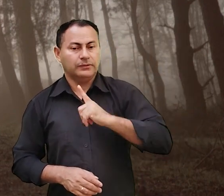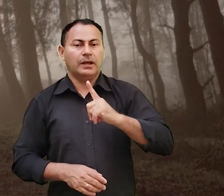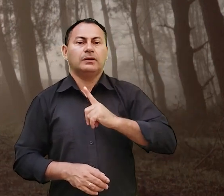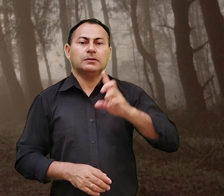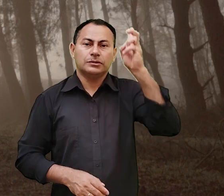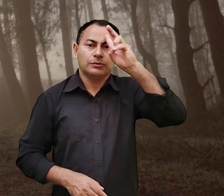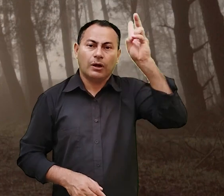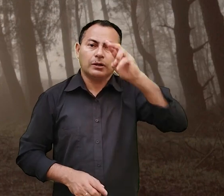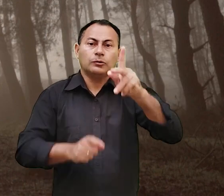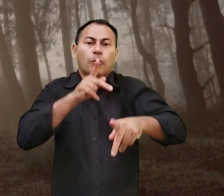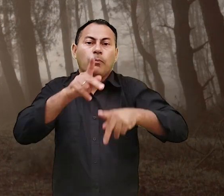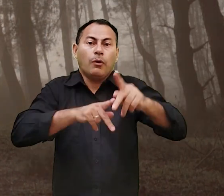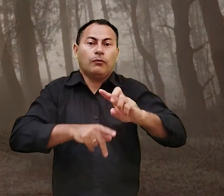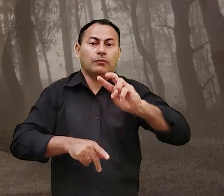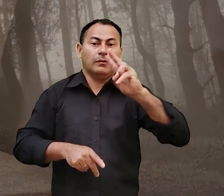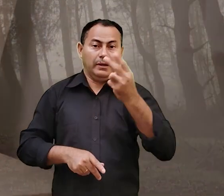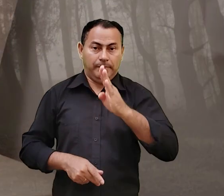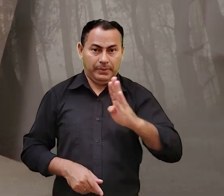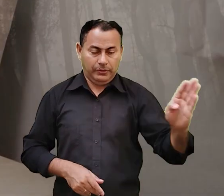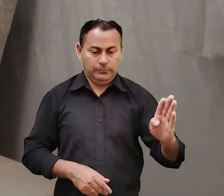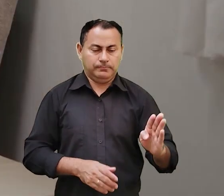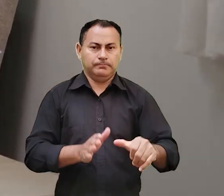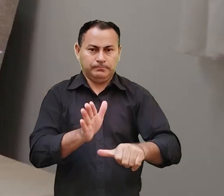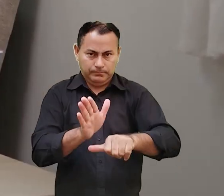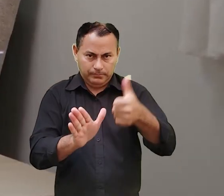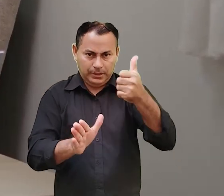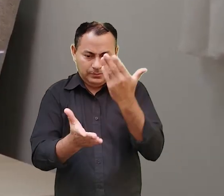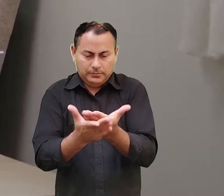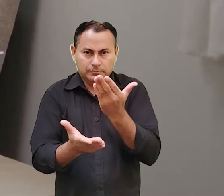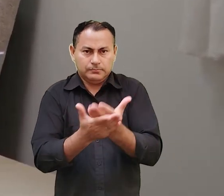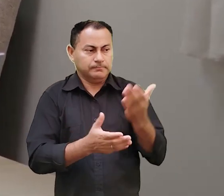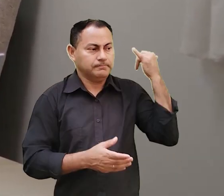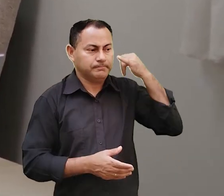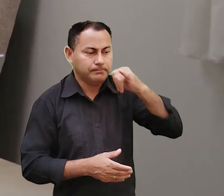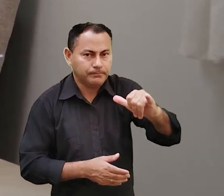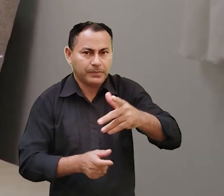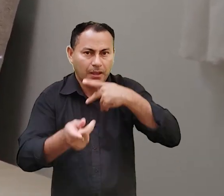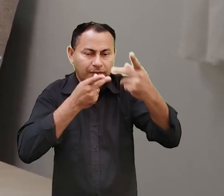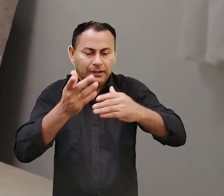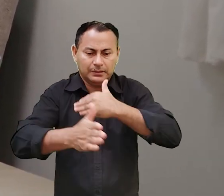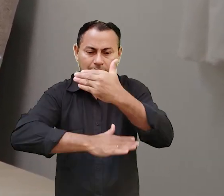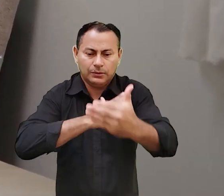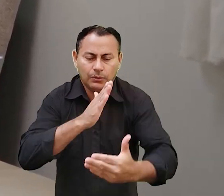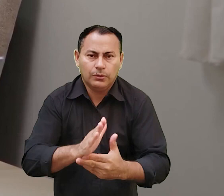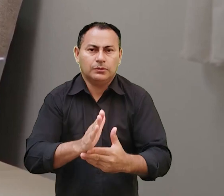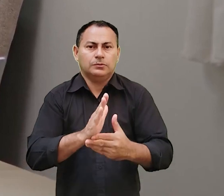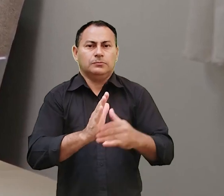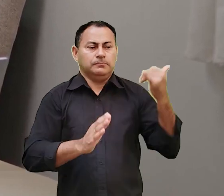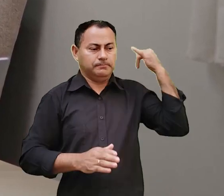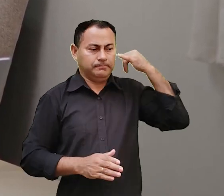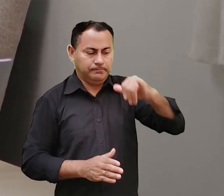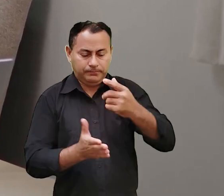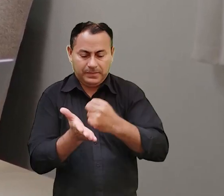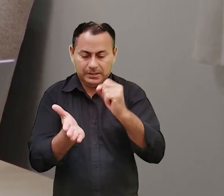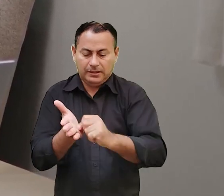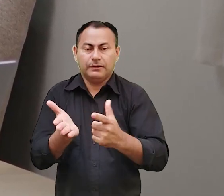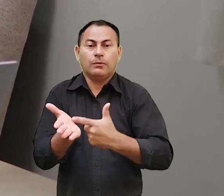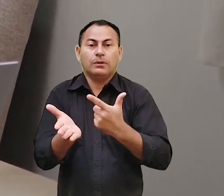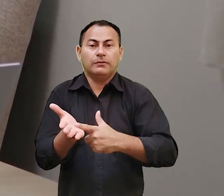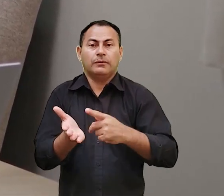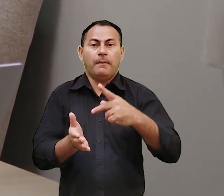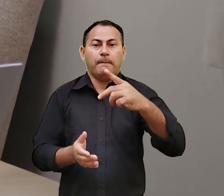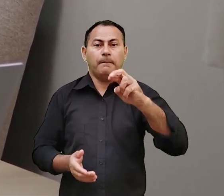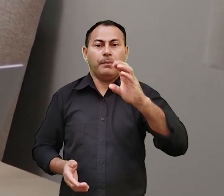história dos hebreus. No primeiro estudo dos profetas que fizemos, eu disse que todos os profetas que escreveram livros